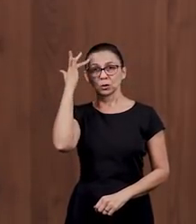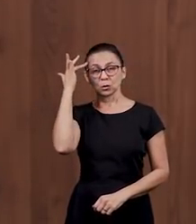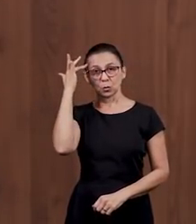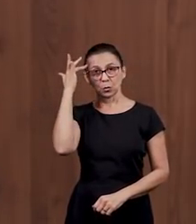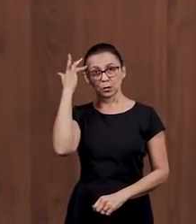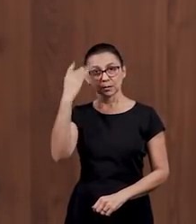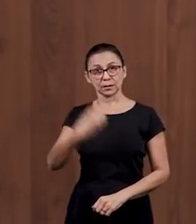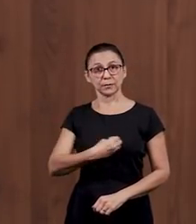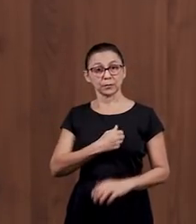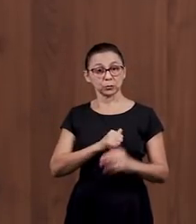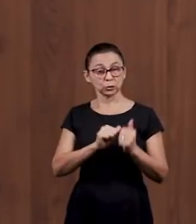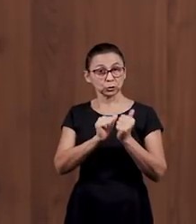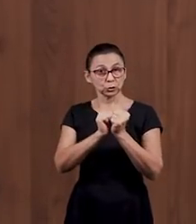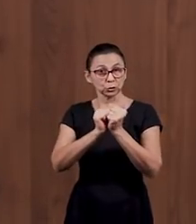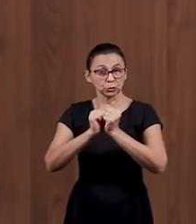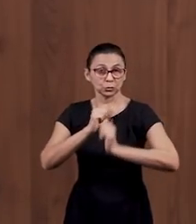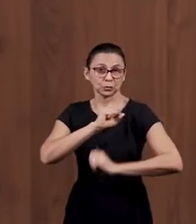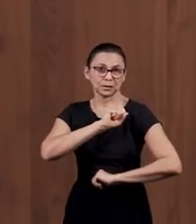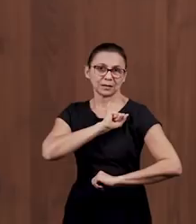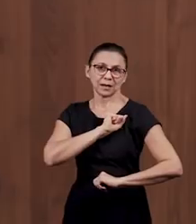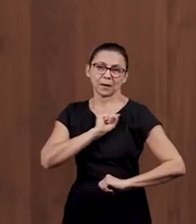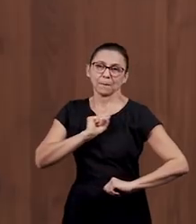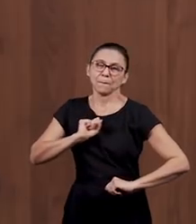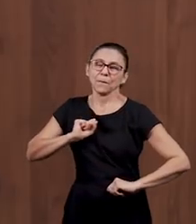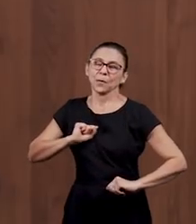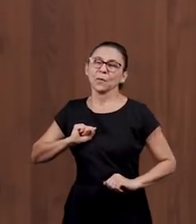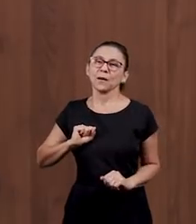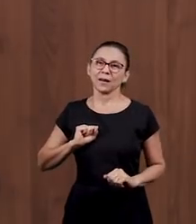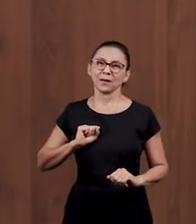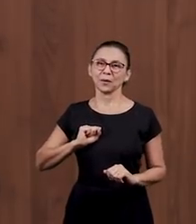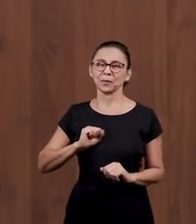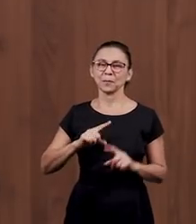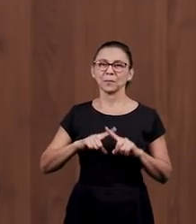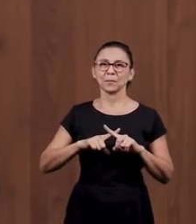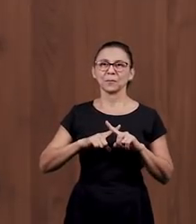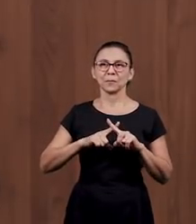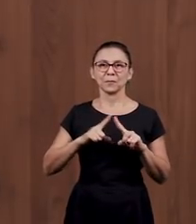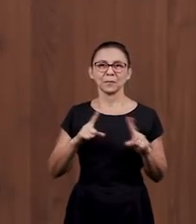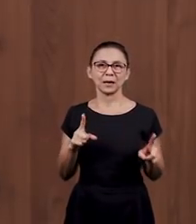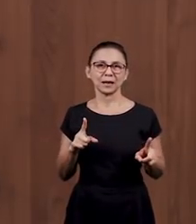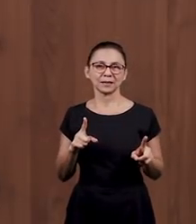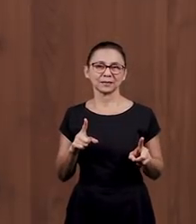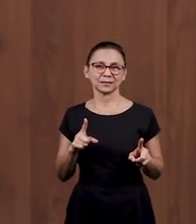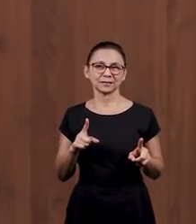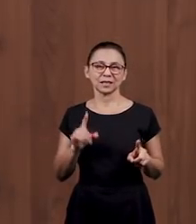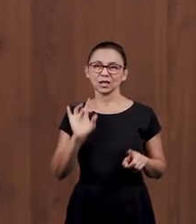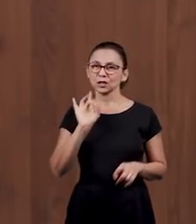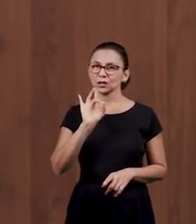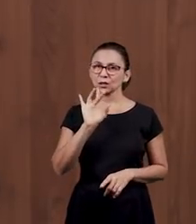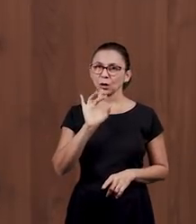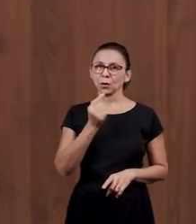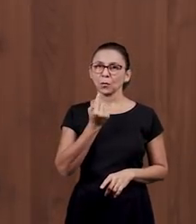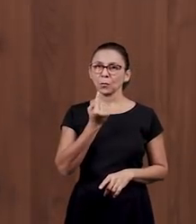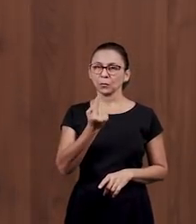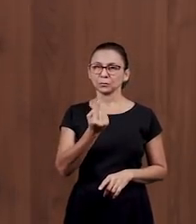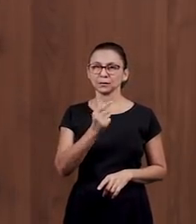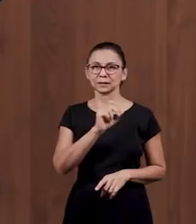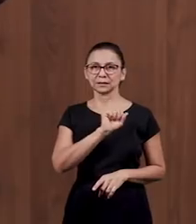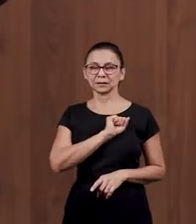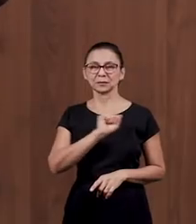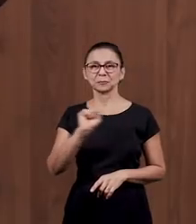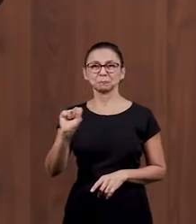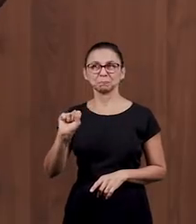Samuel, Samuel tinha o privilégio de ter a presença do Senhor ao lado dele.